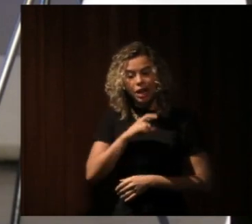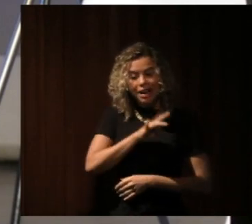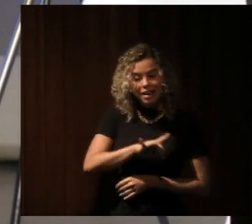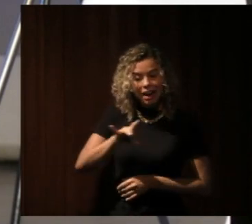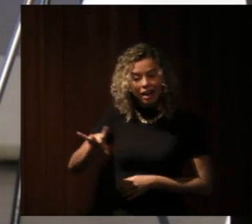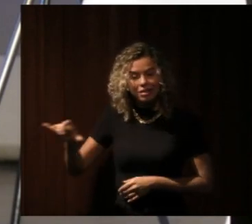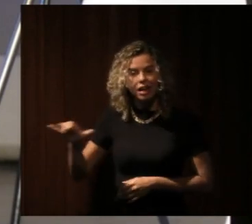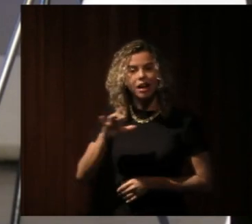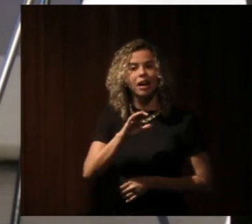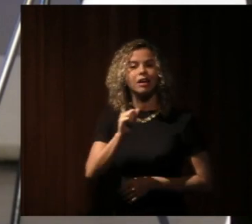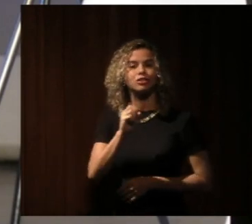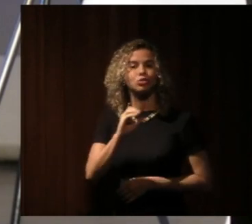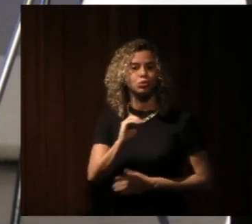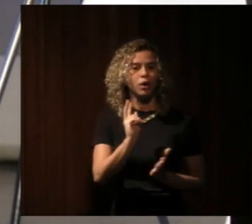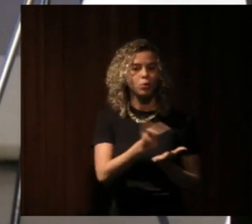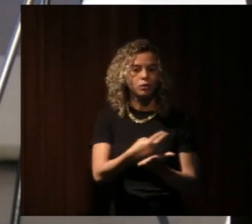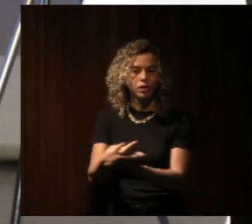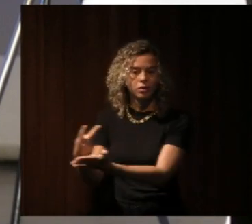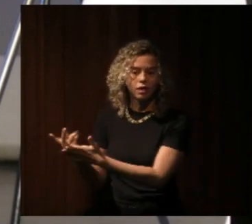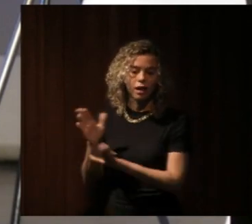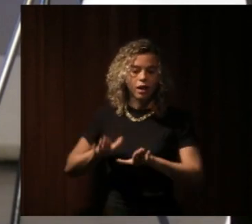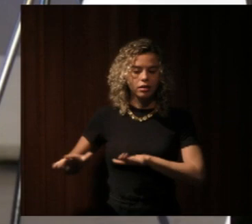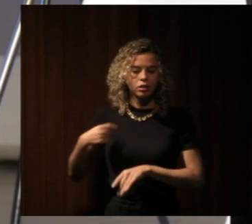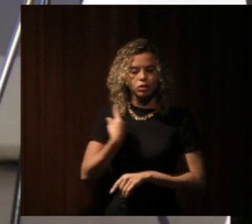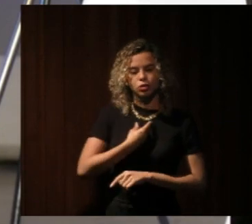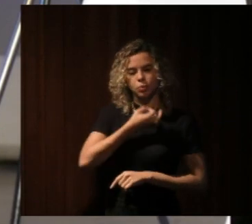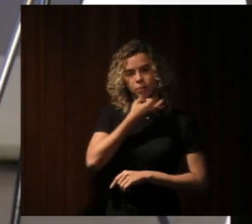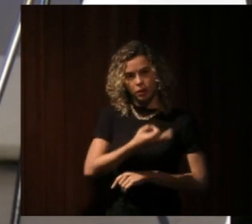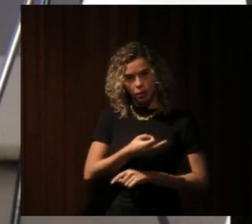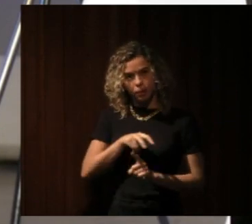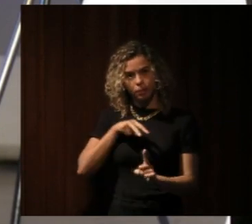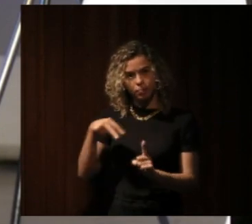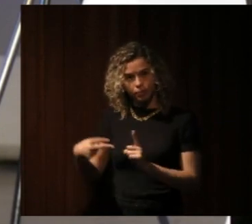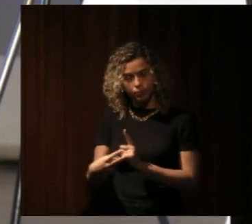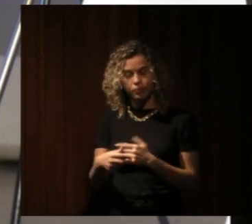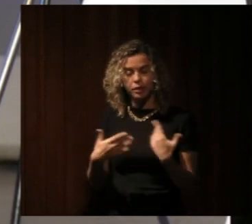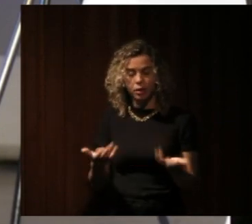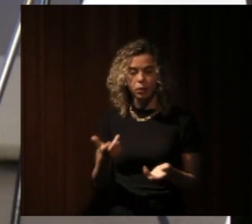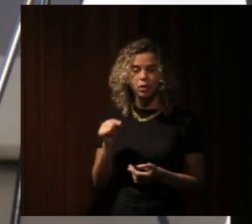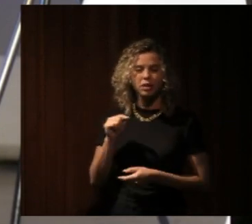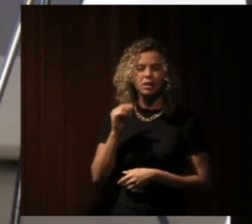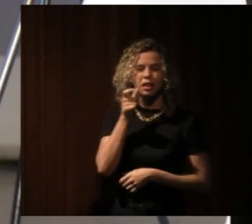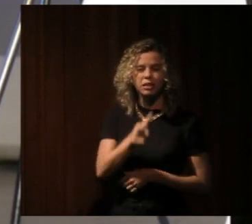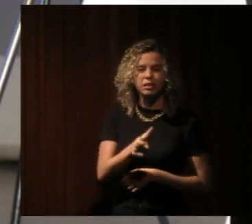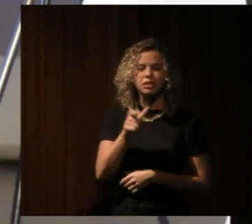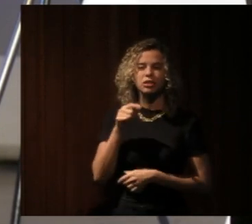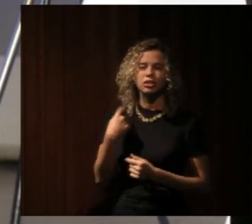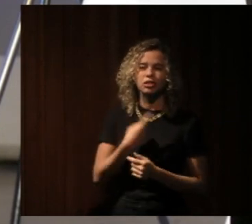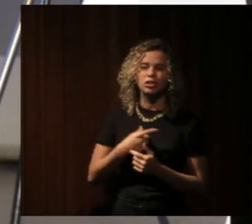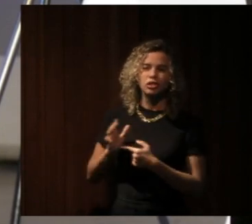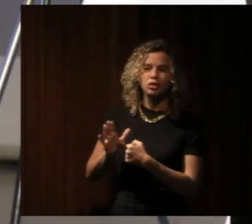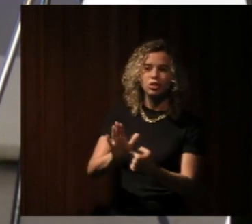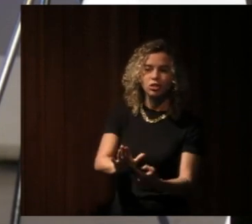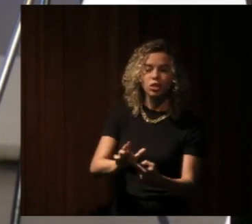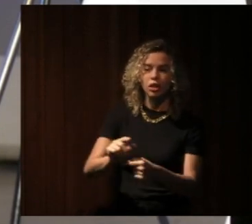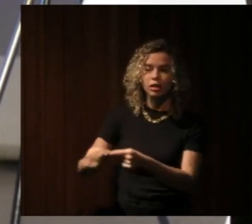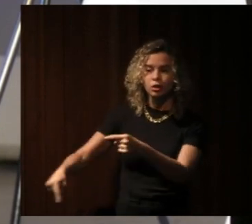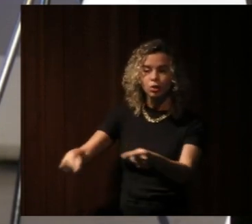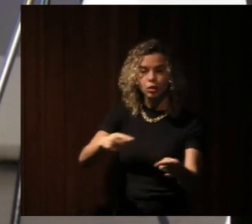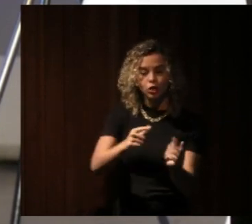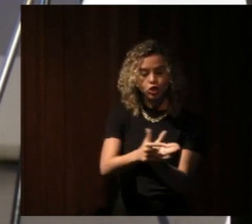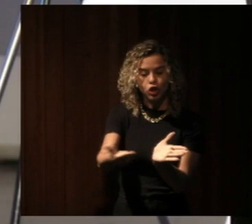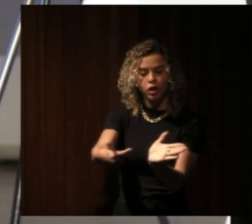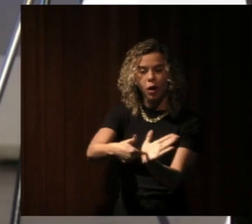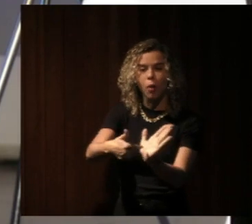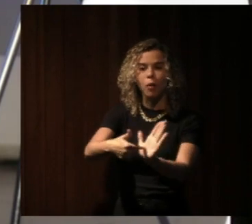a caso e eu acho que foi eh interessante que a gente ter levado essa discussão paraas páginas